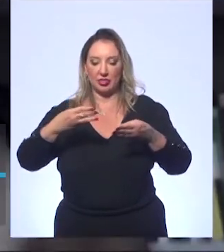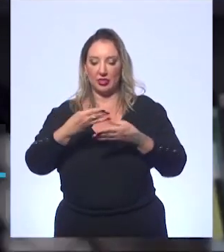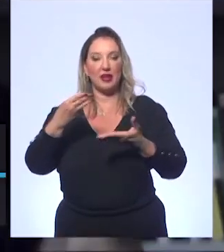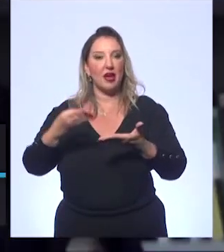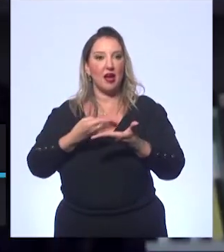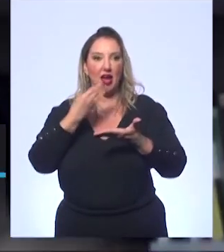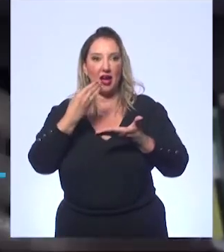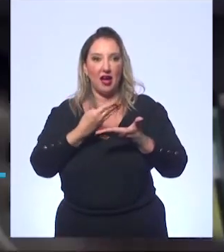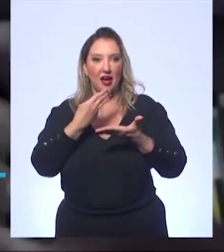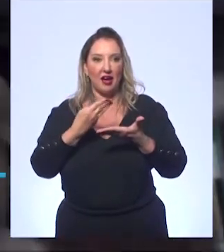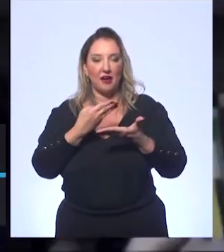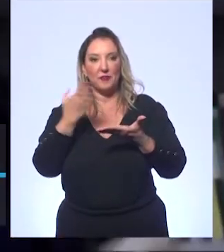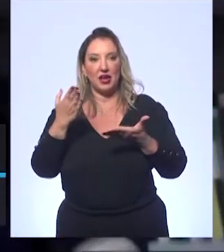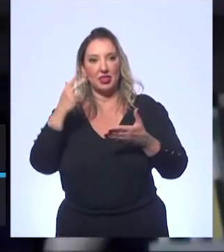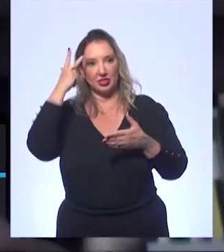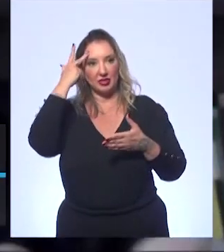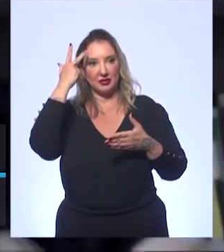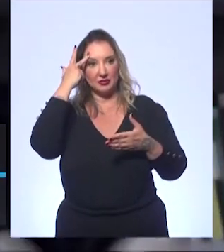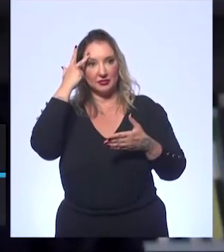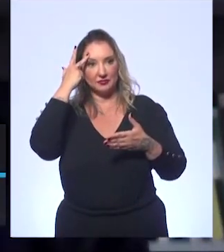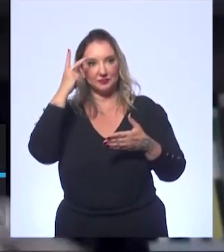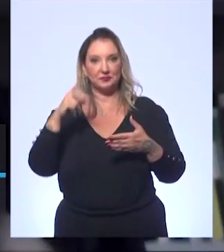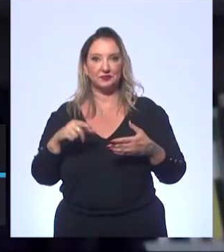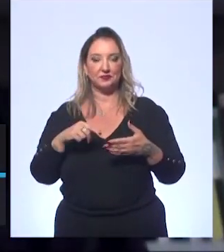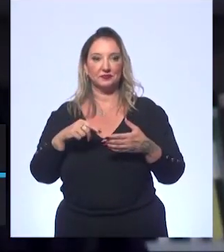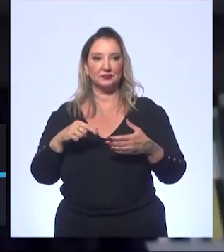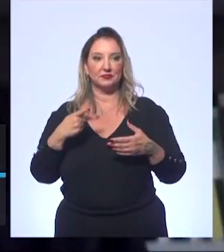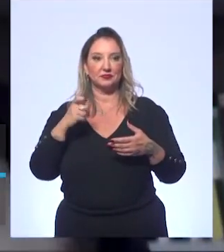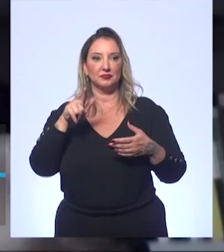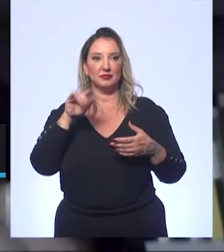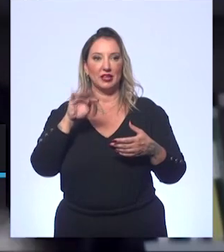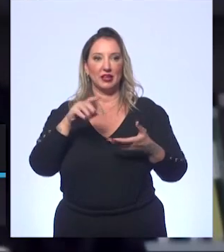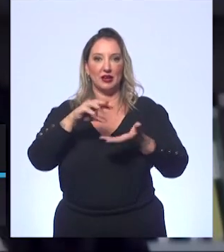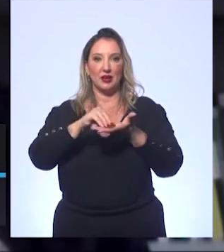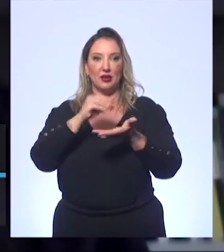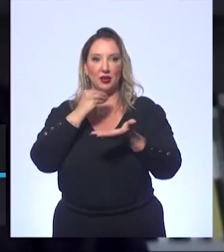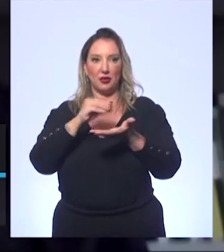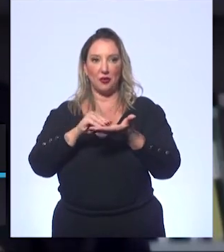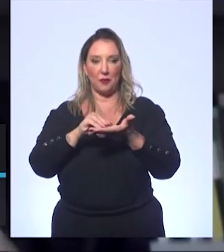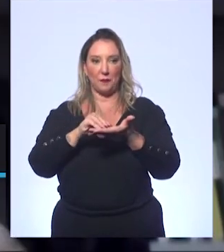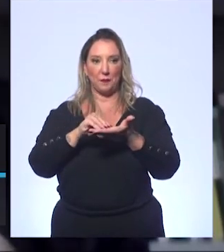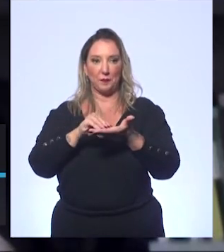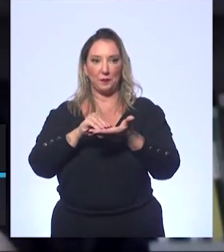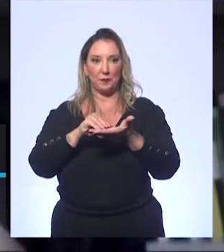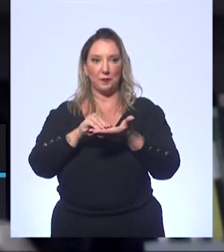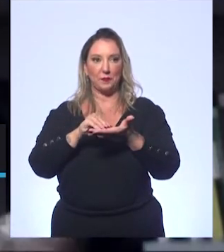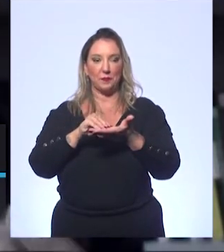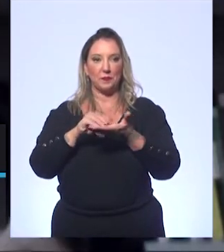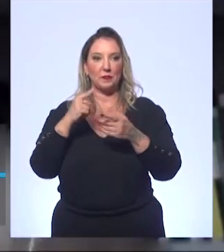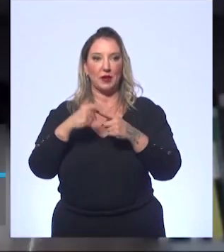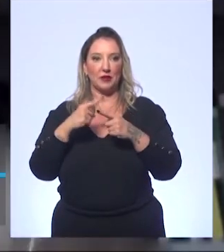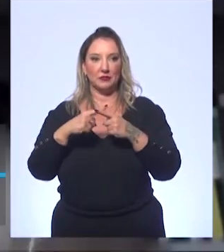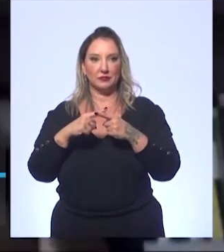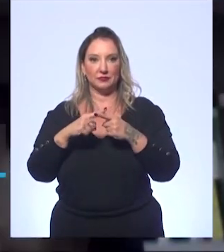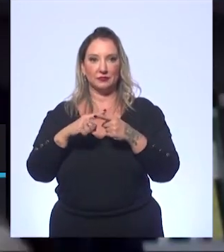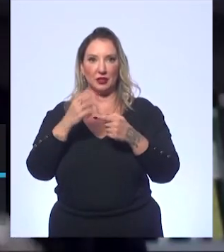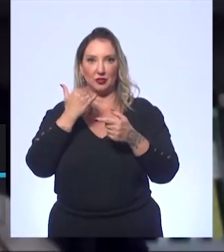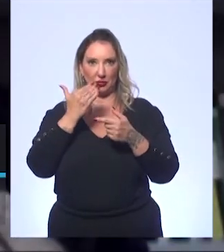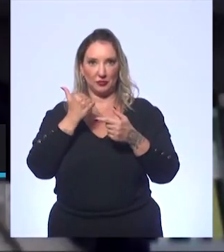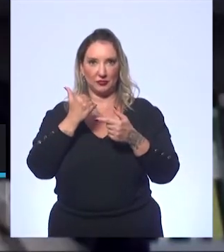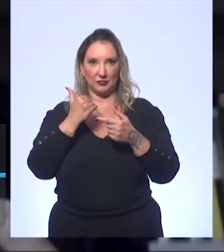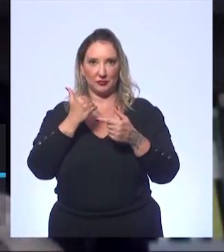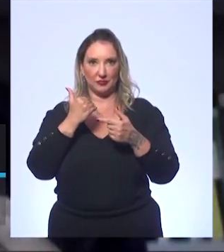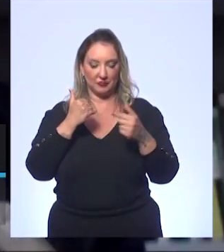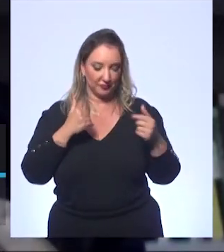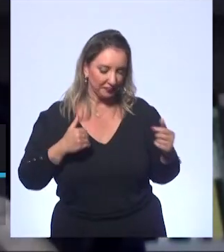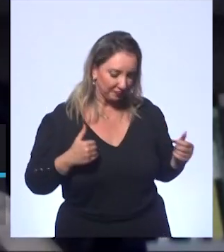a maioria, ou naturalmente, a polenta ela se come com a mão. Porque quando você come com a mão,